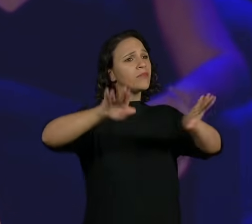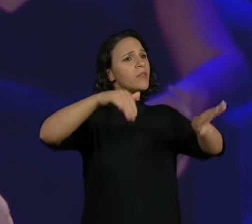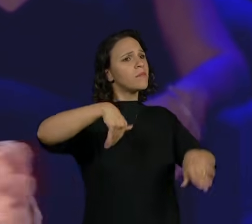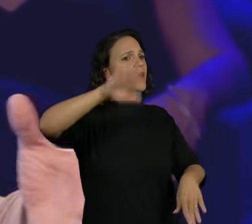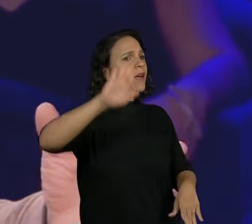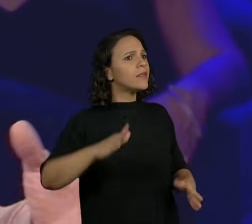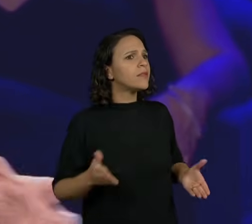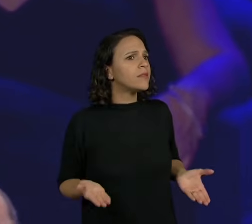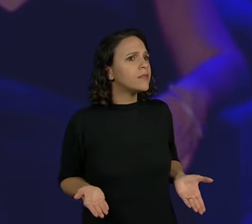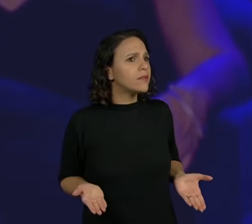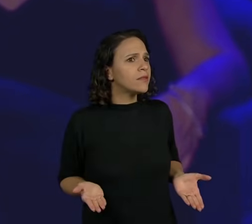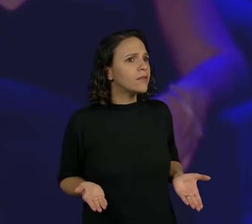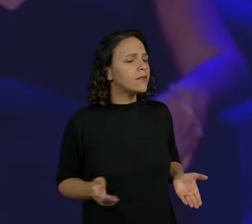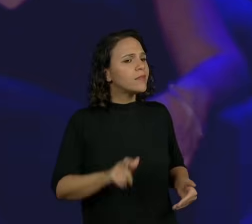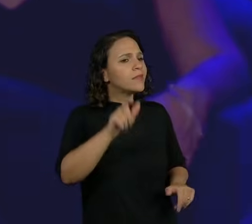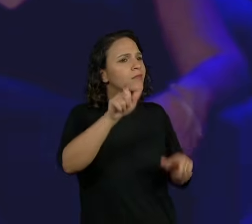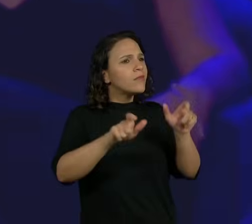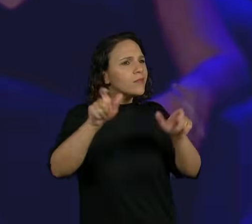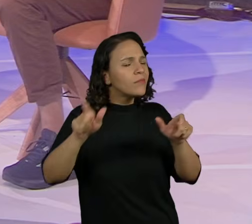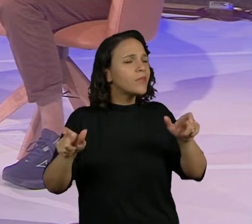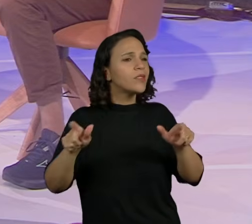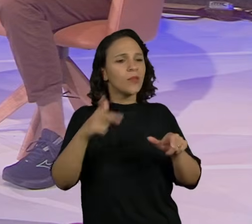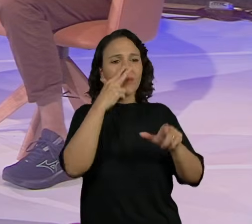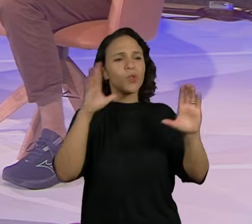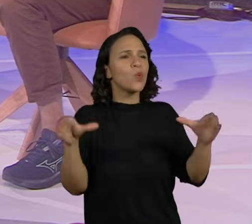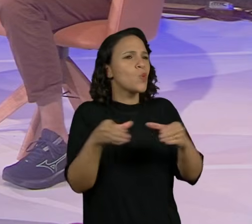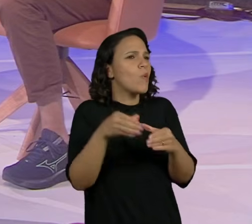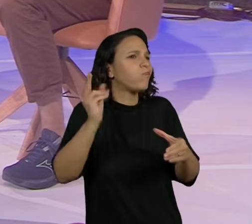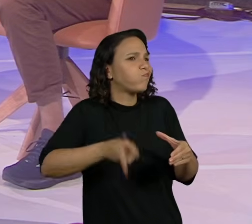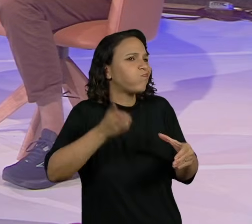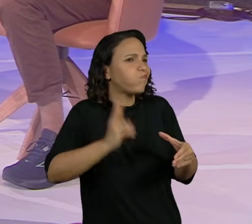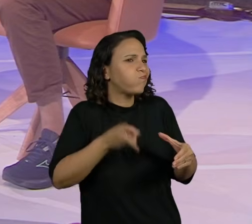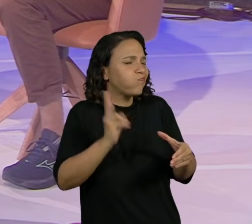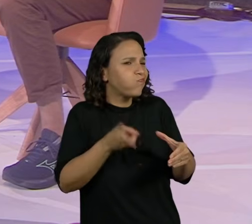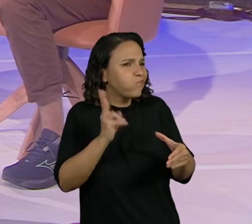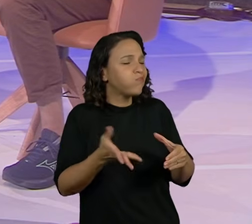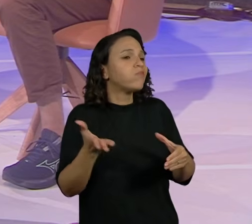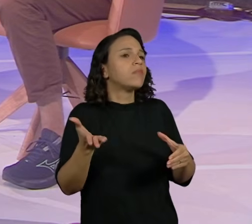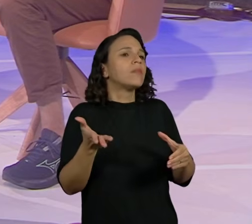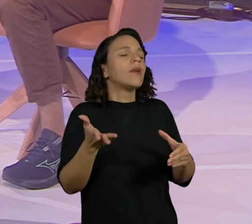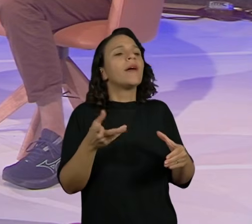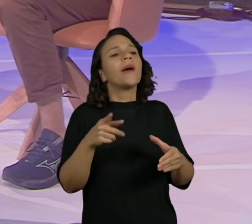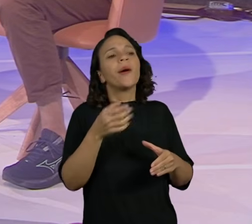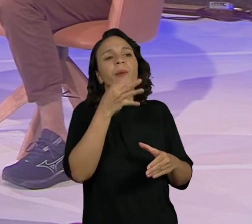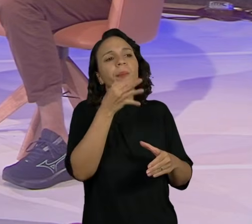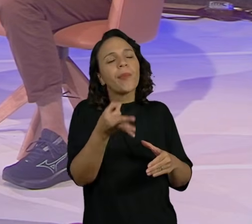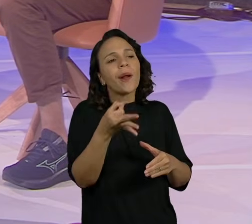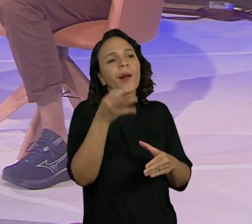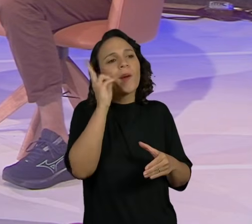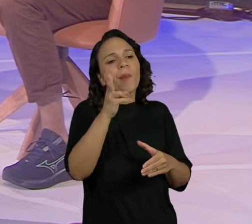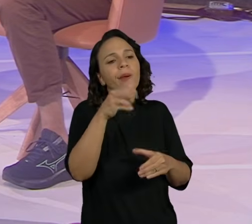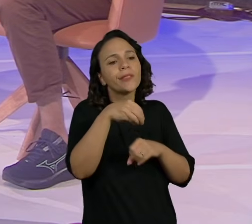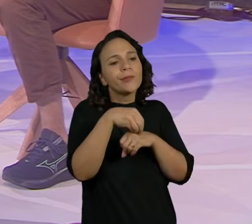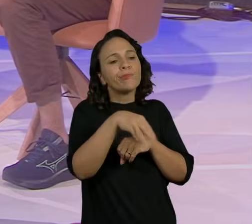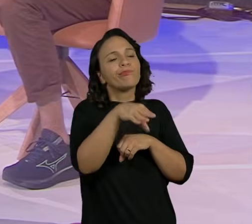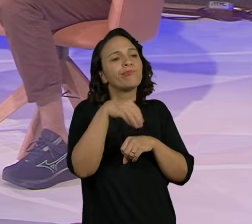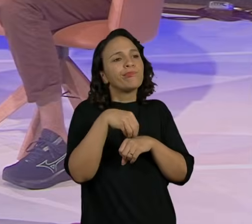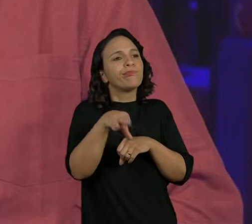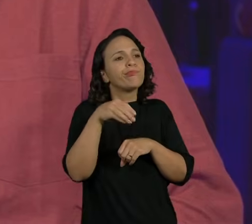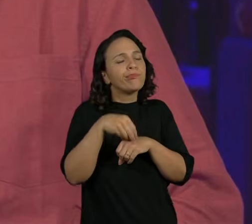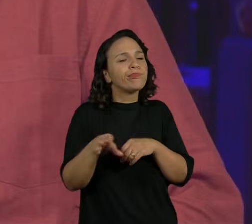uma grande parte da mídia ou dessas redes está no mesmo grupo, eles levam a opinião para o lado que eles querem. Né?